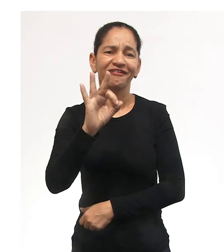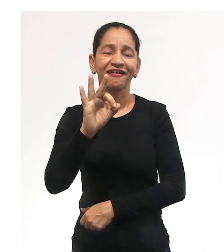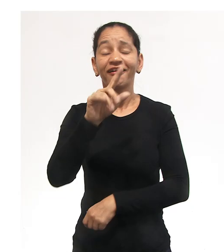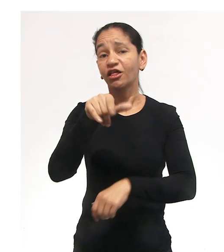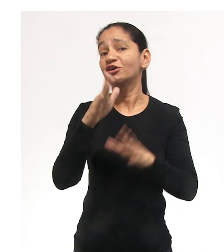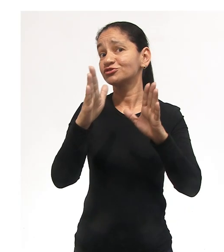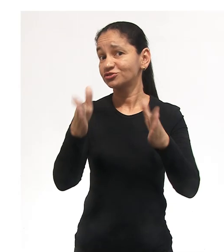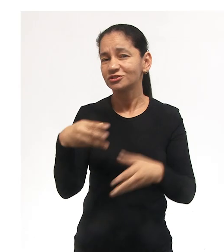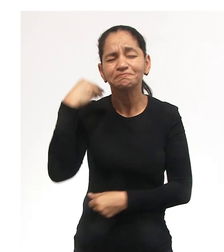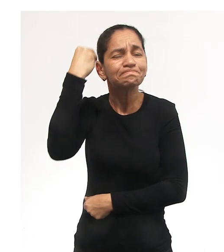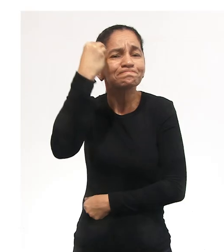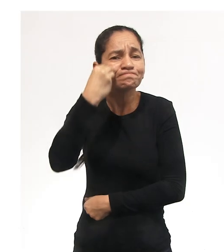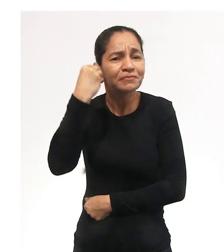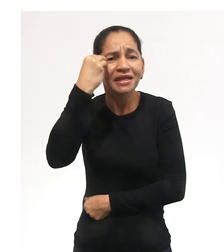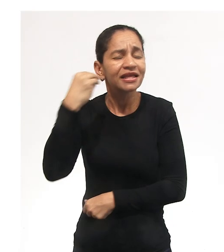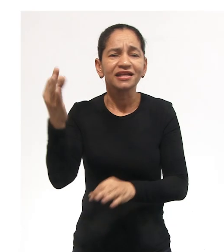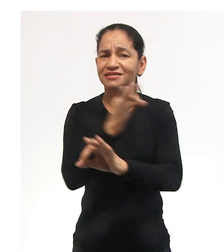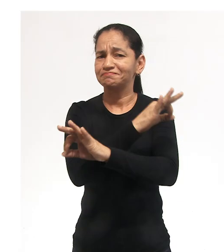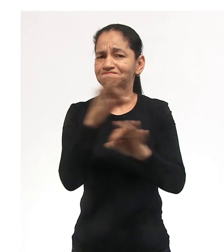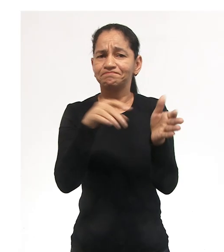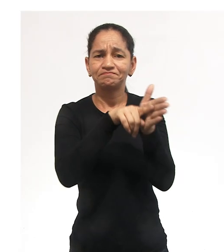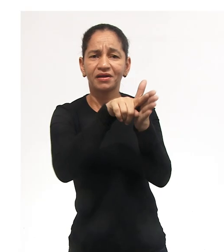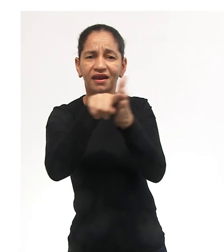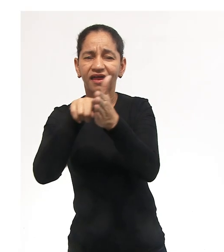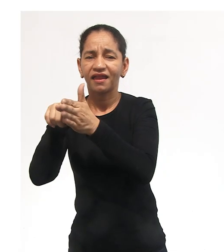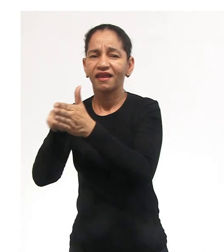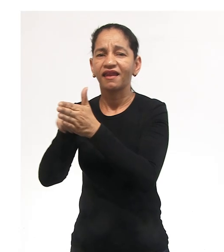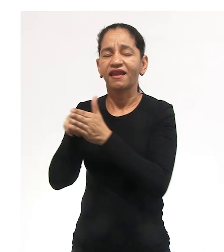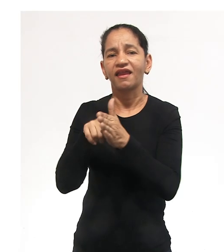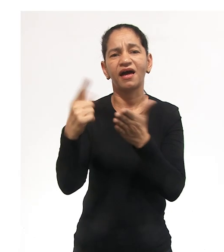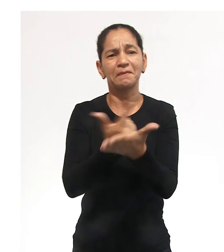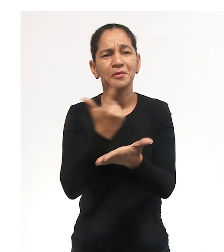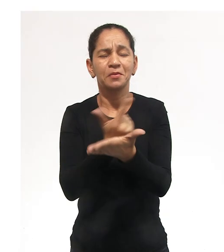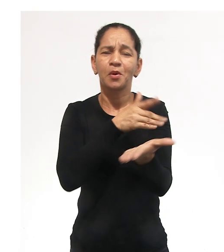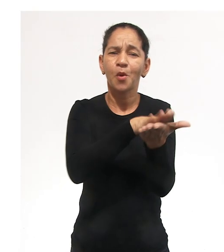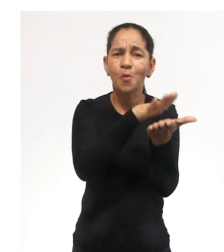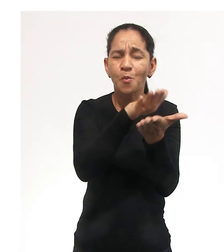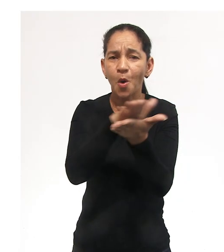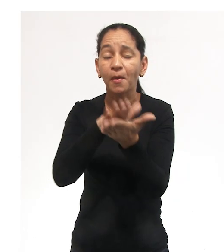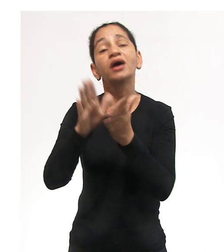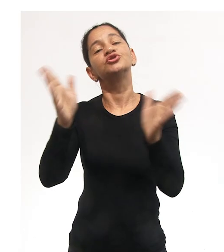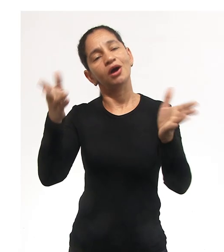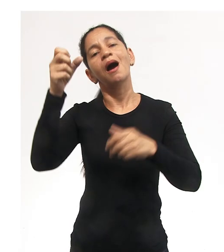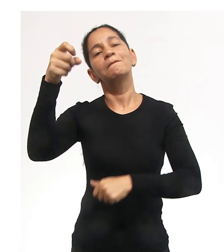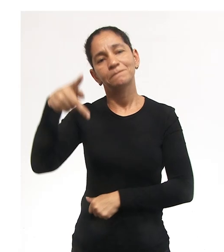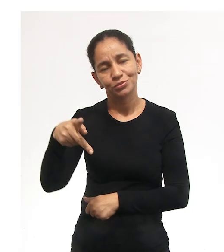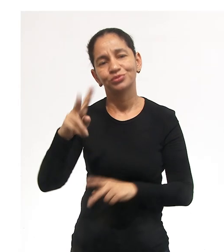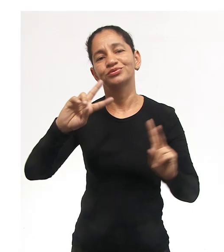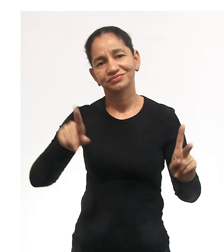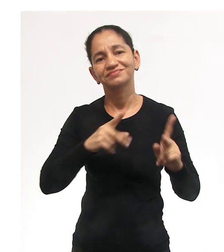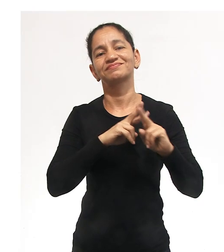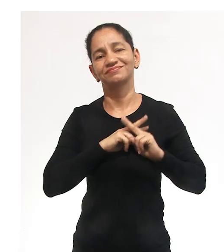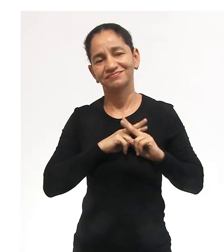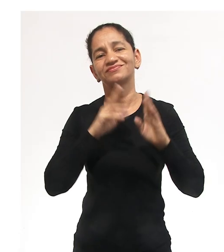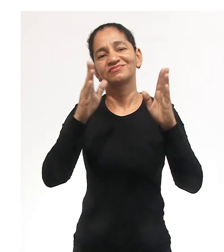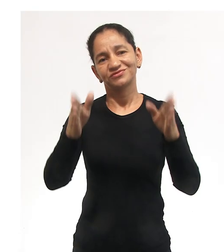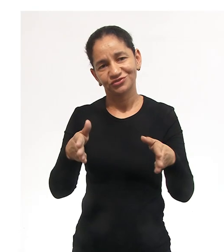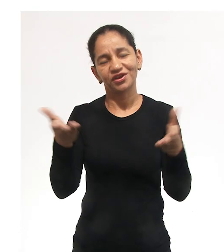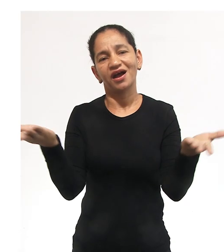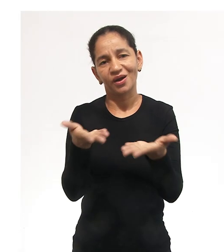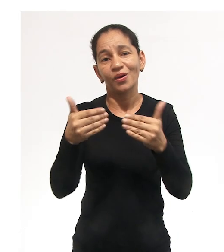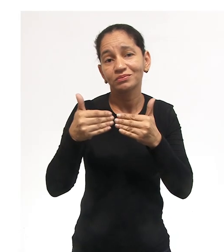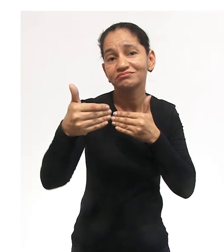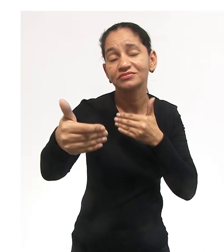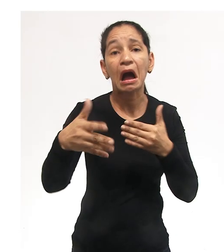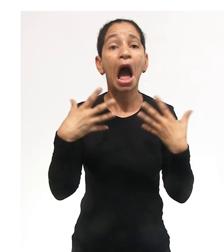Nair. Ela já é uma experiente pesquisadora, escritora, professora, aposentada da Universidade Federal